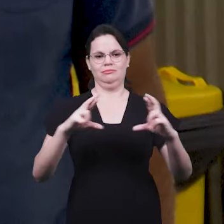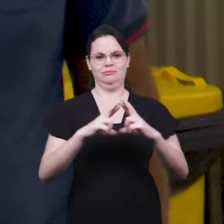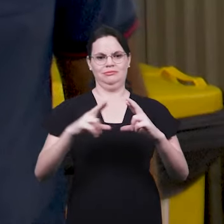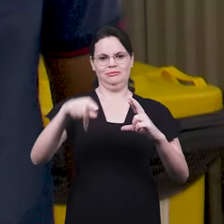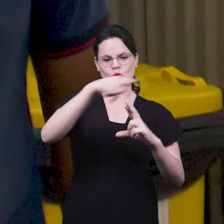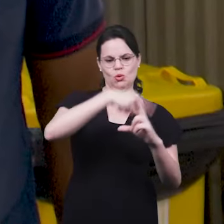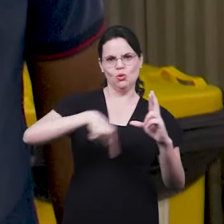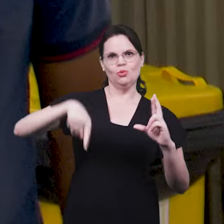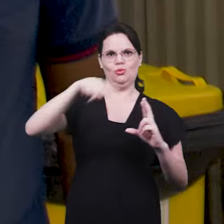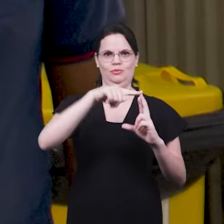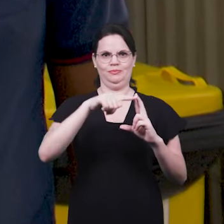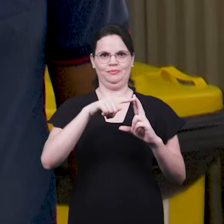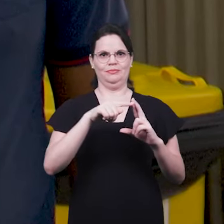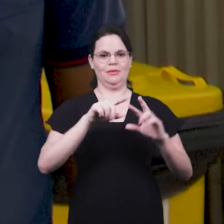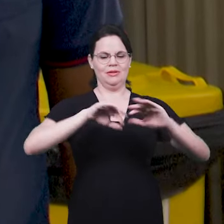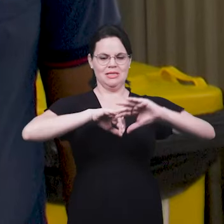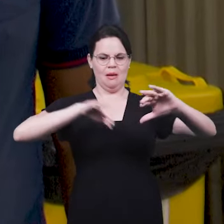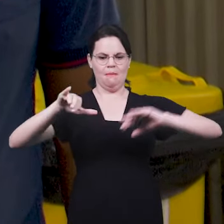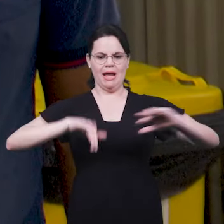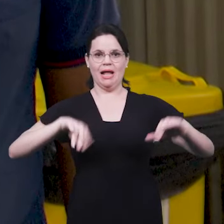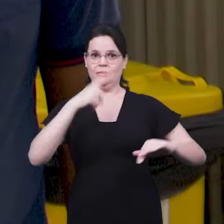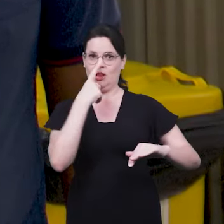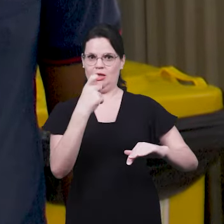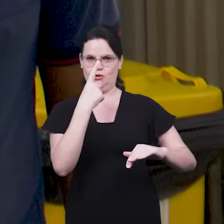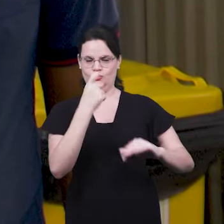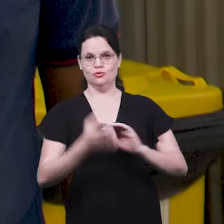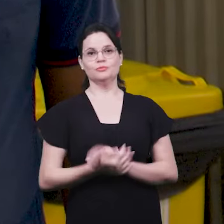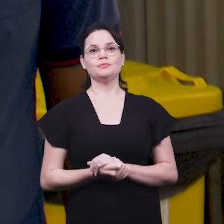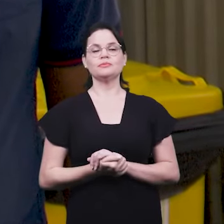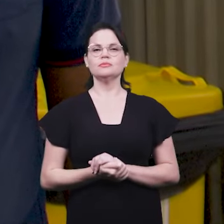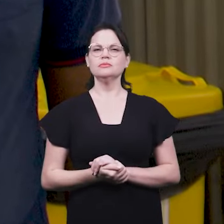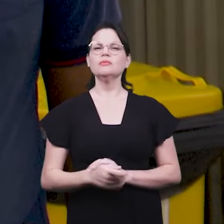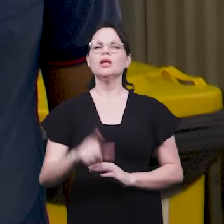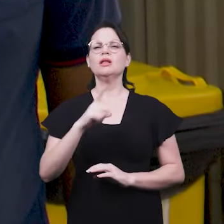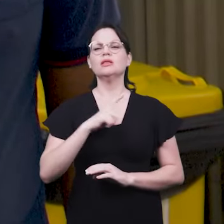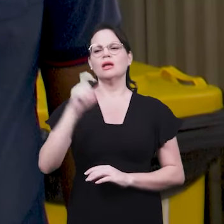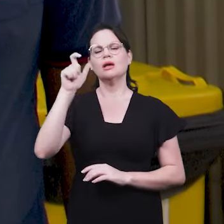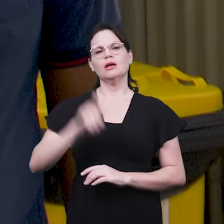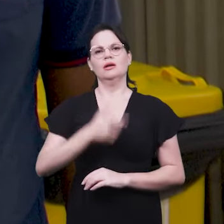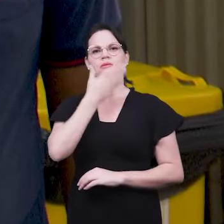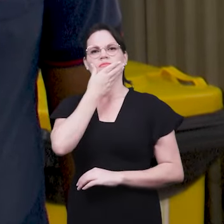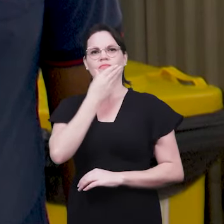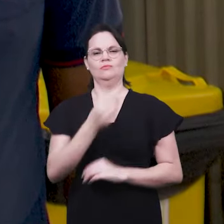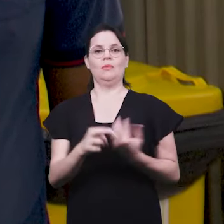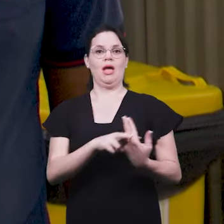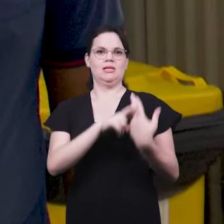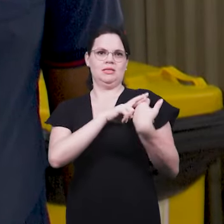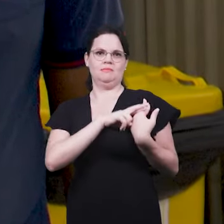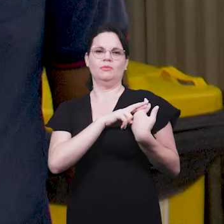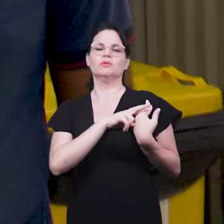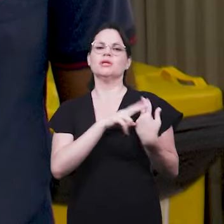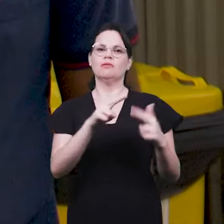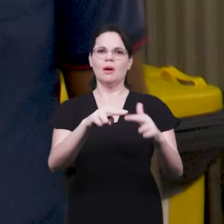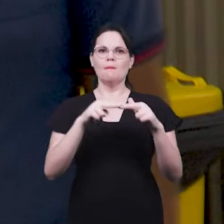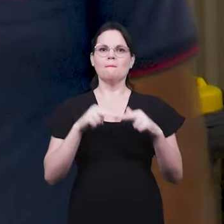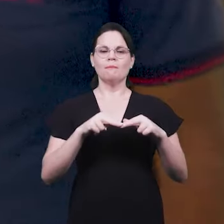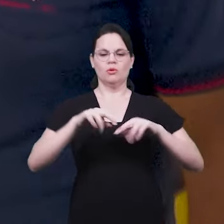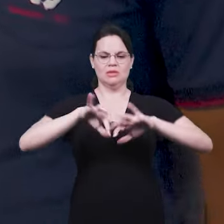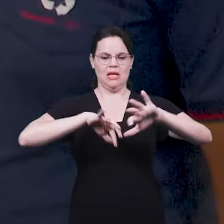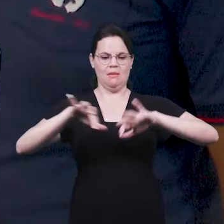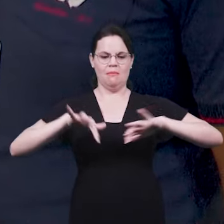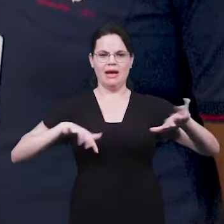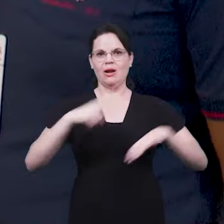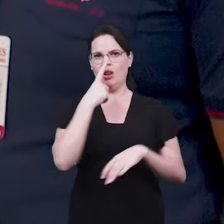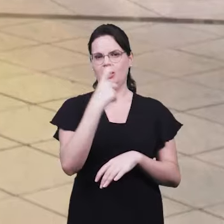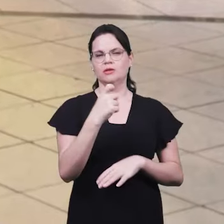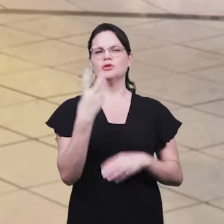seletiva. Estou aqui com Kleber Roberto, responsável técnico pela coleta seletiva do Manaim. Kleber, conta pra gente como